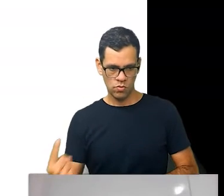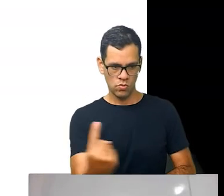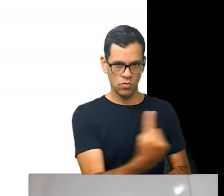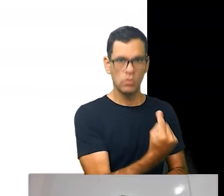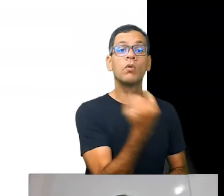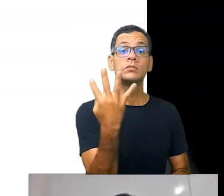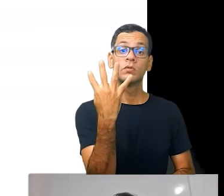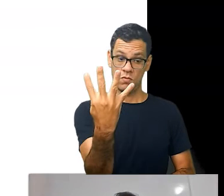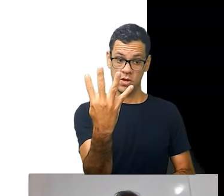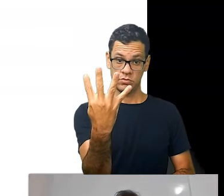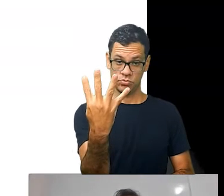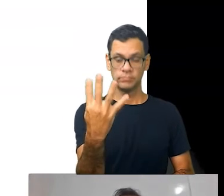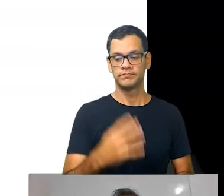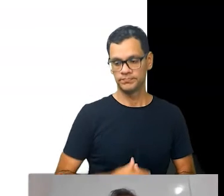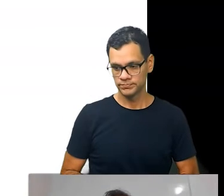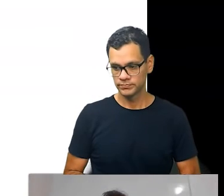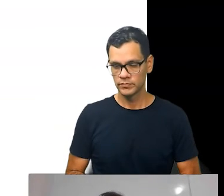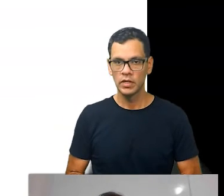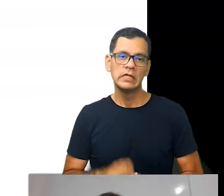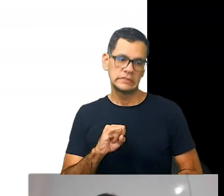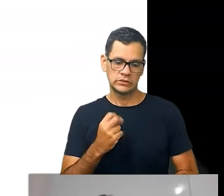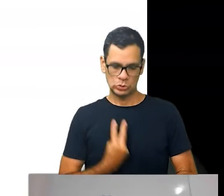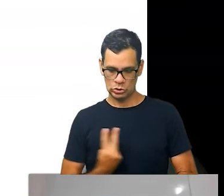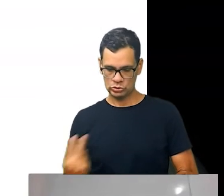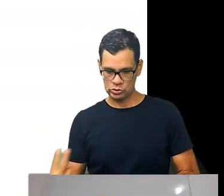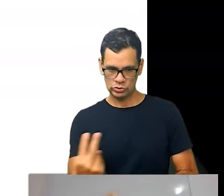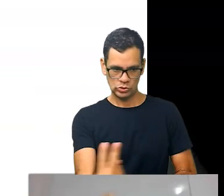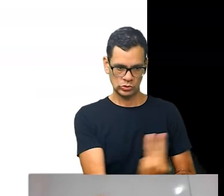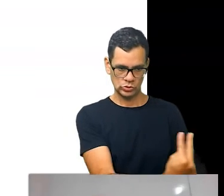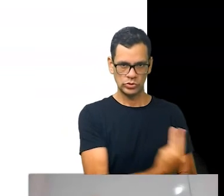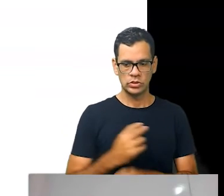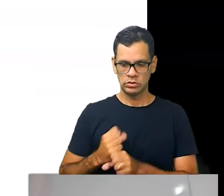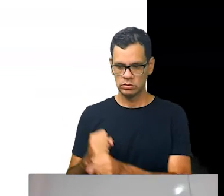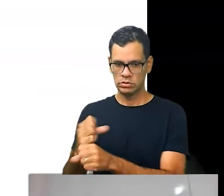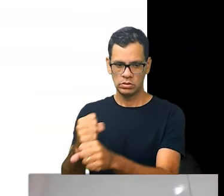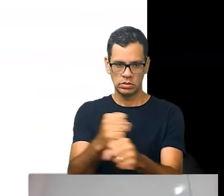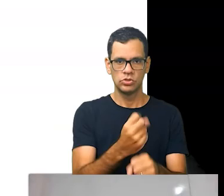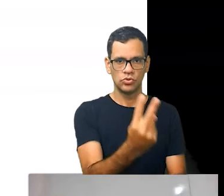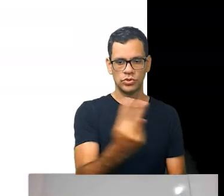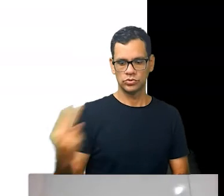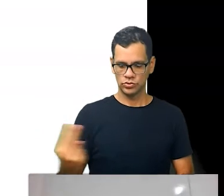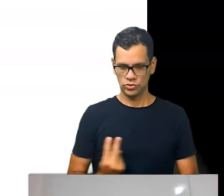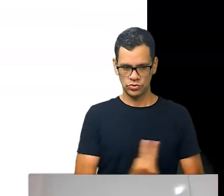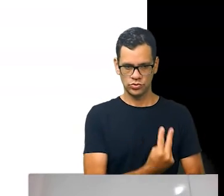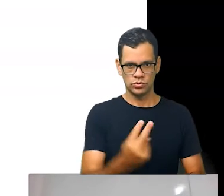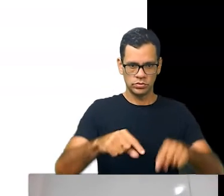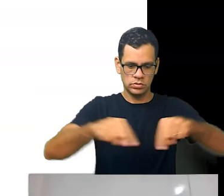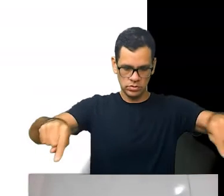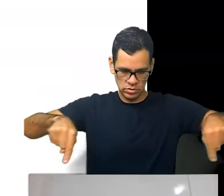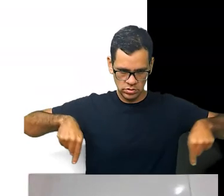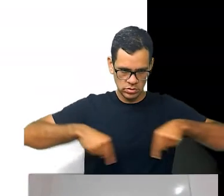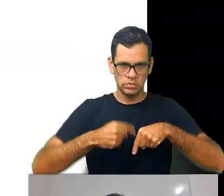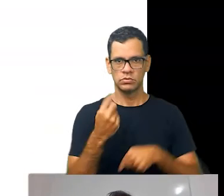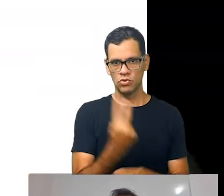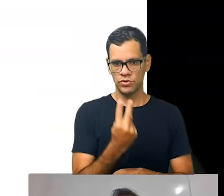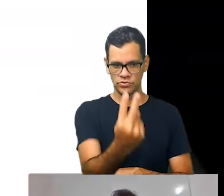1, 4. Se o lado for 2, então você vai somar todos os 4 lados do quadrado. 2 mais 2 mais 2 mais